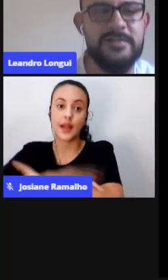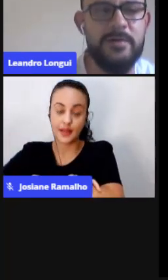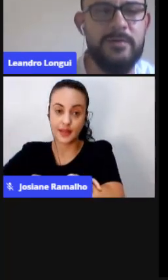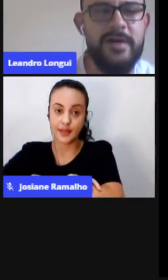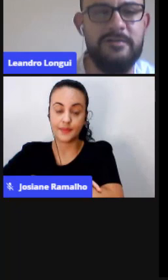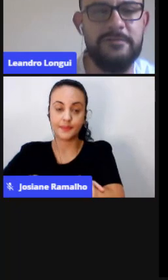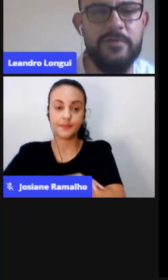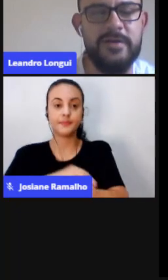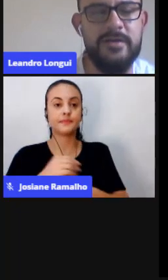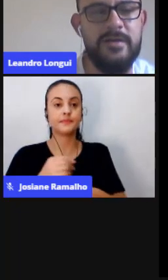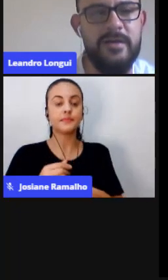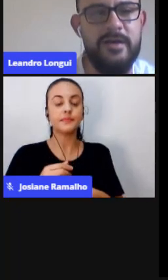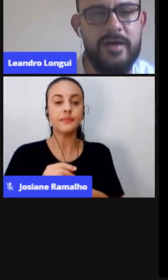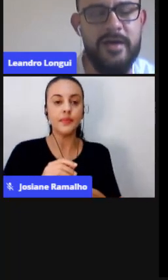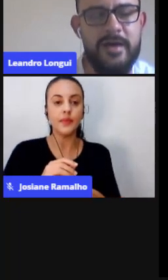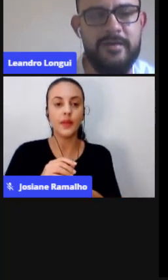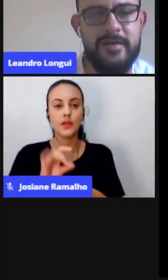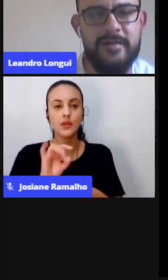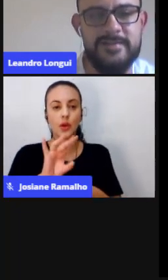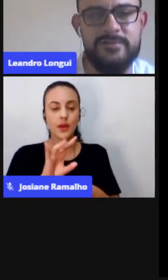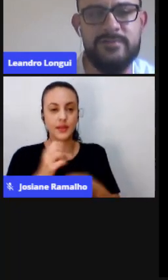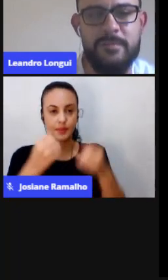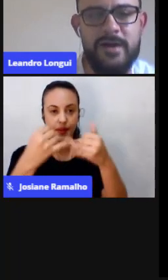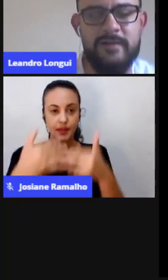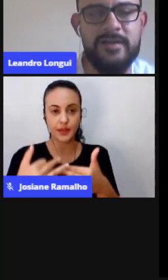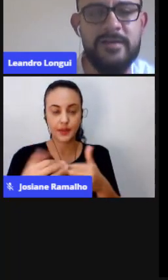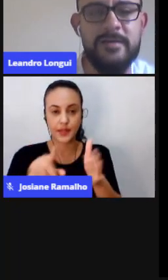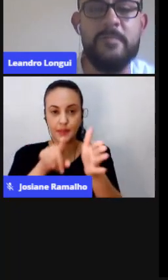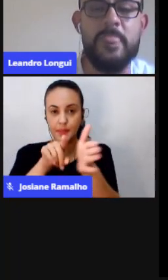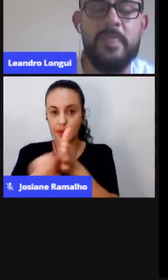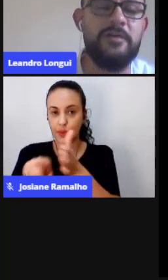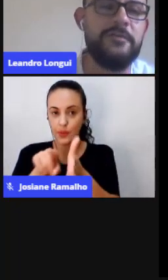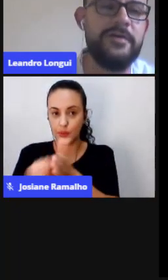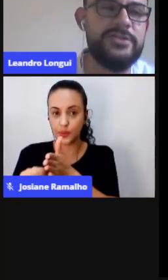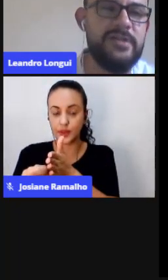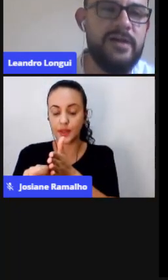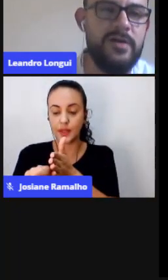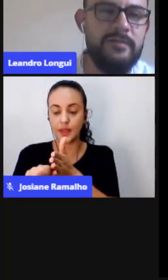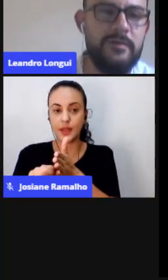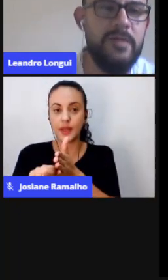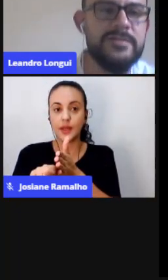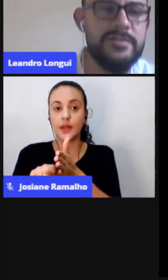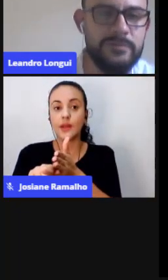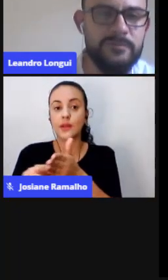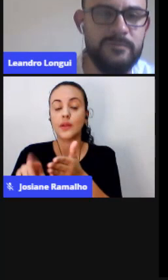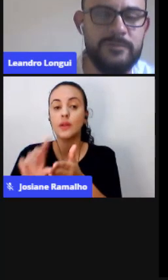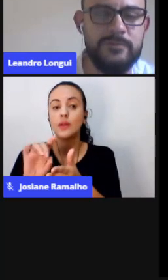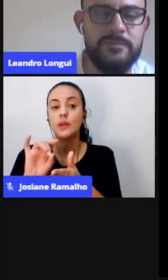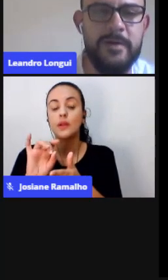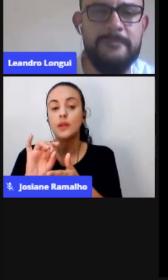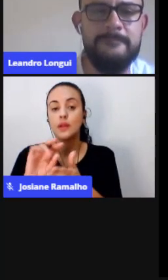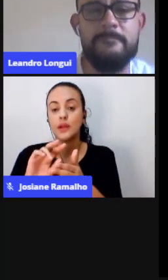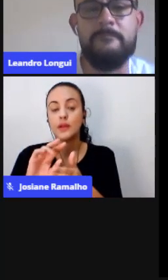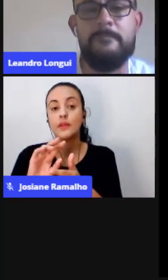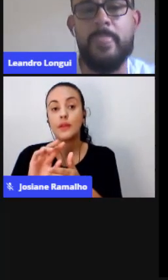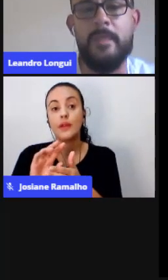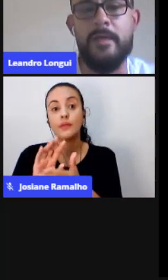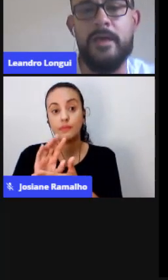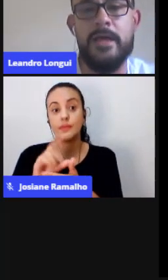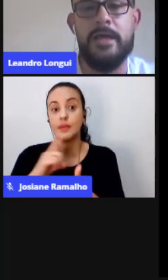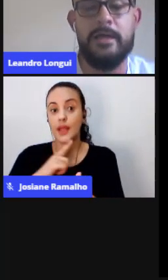essa questão, ela foi, que está sendo trabalhada aqui, ela foi retirada do caderno base 1, tudo bem?